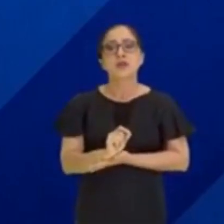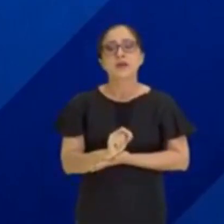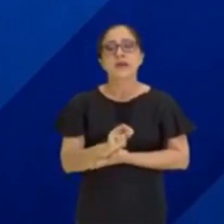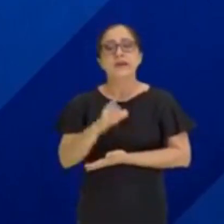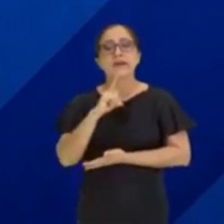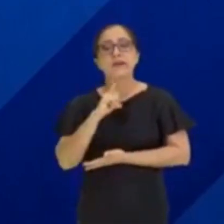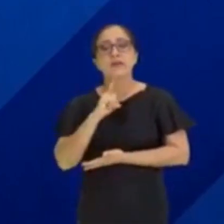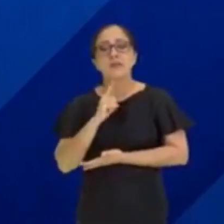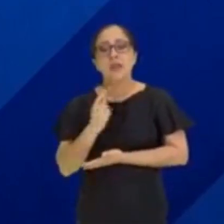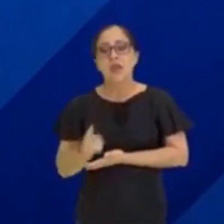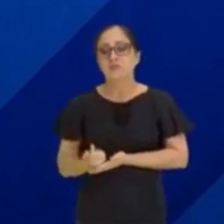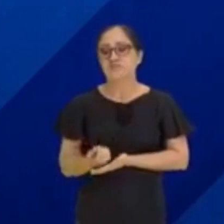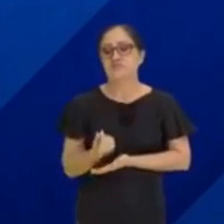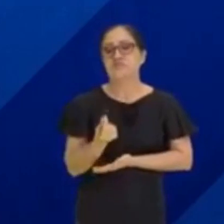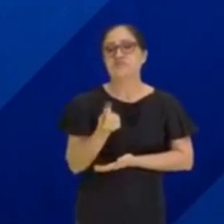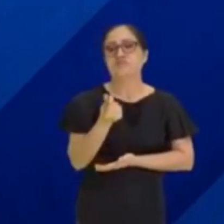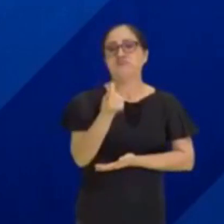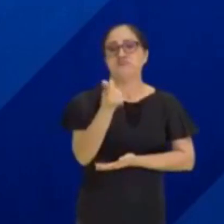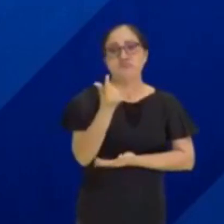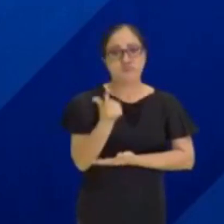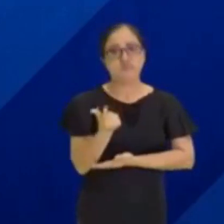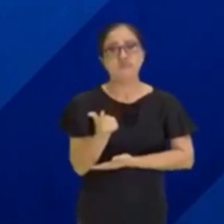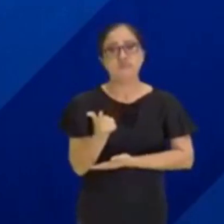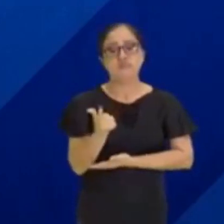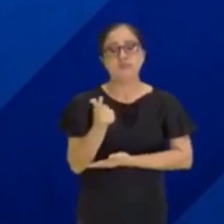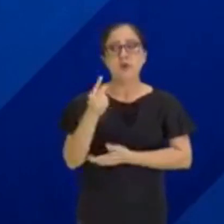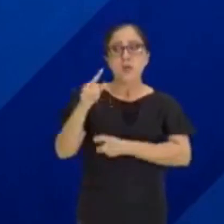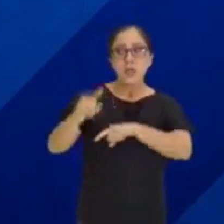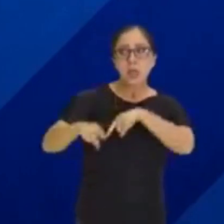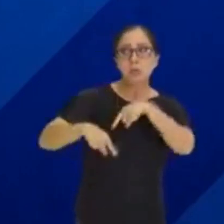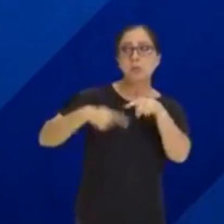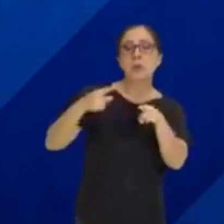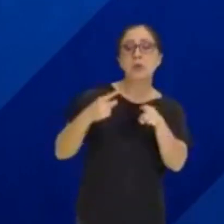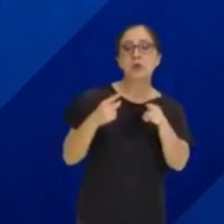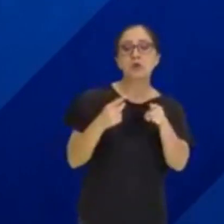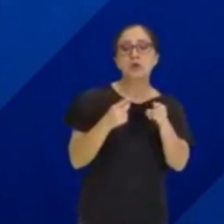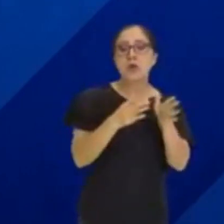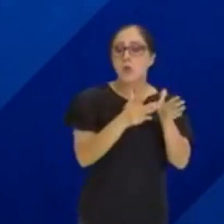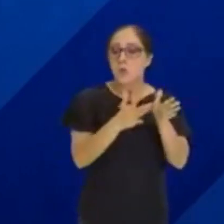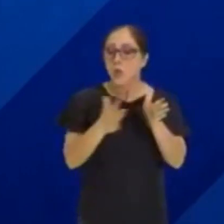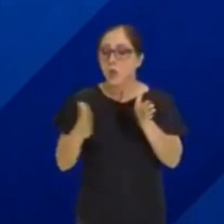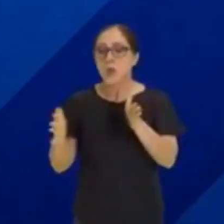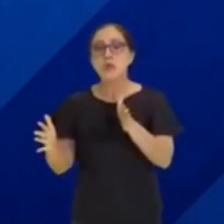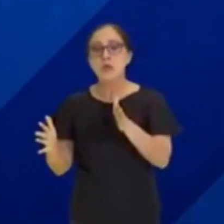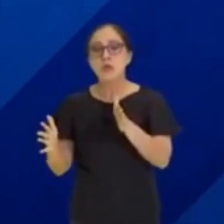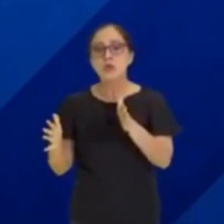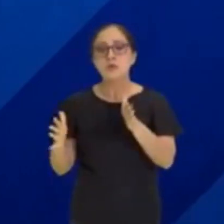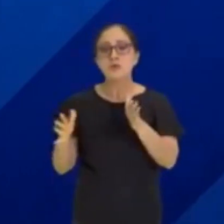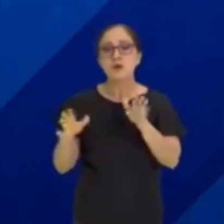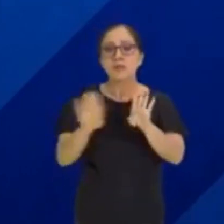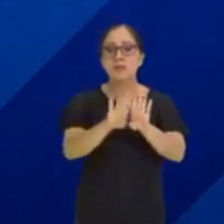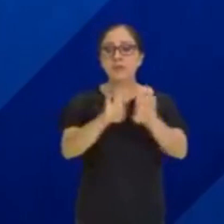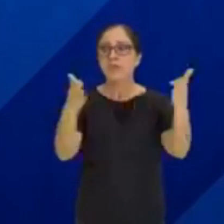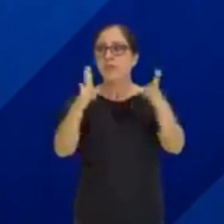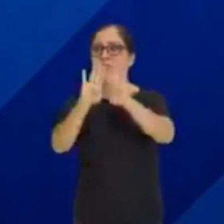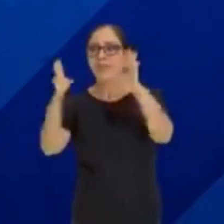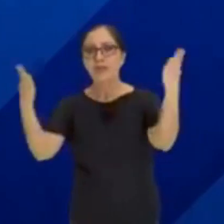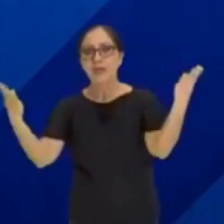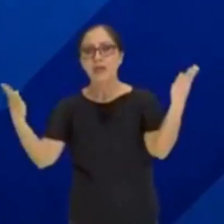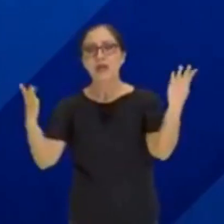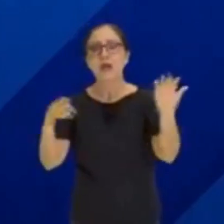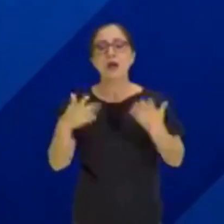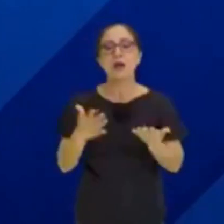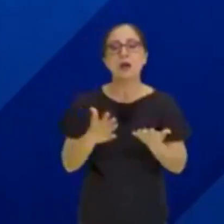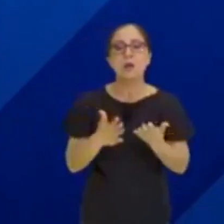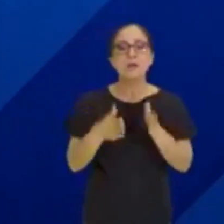obter algum lucro durante esse, depois desse período de quarentena. Mas o ponto principal, nós